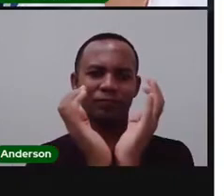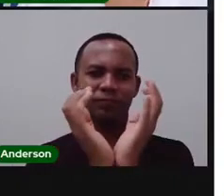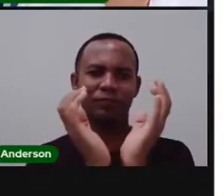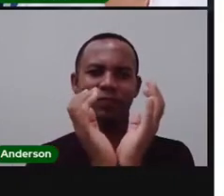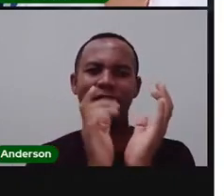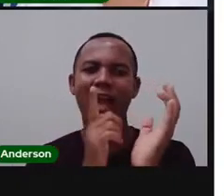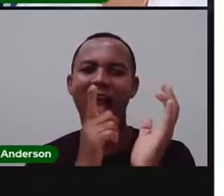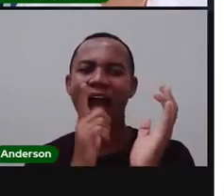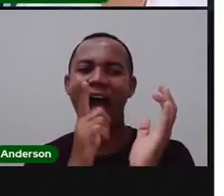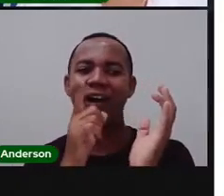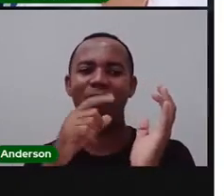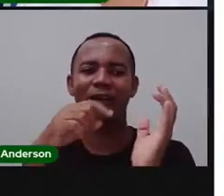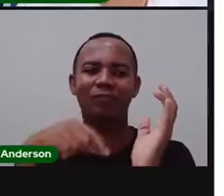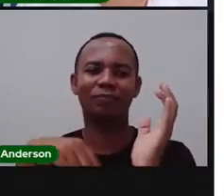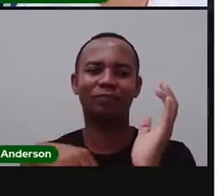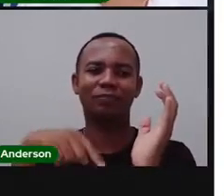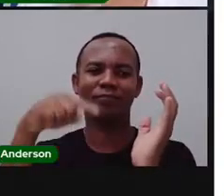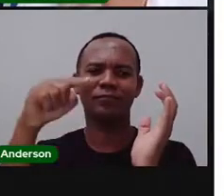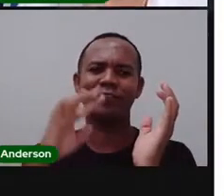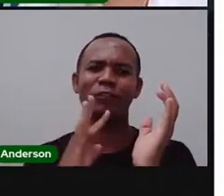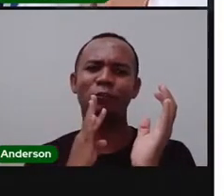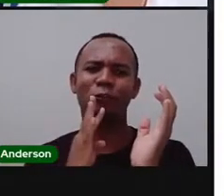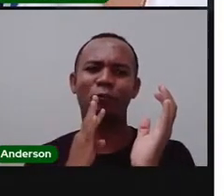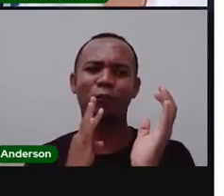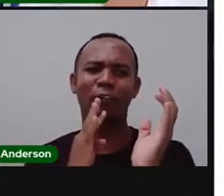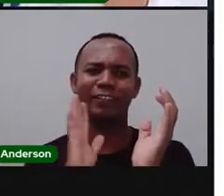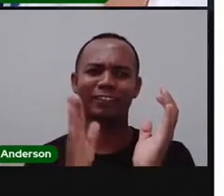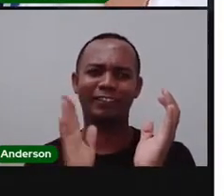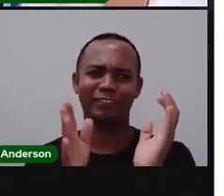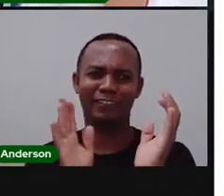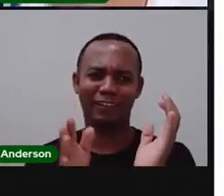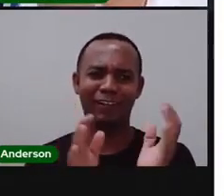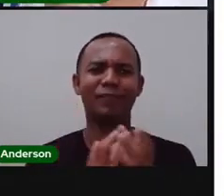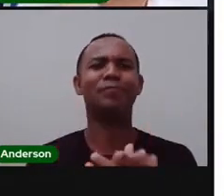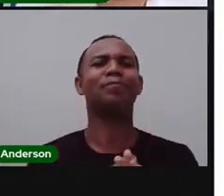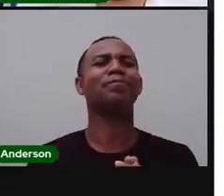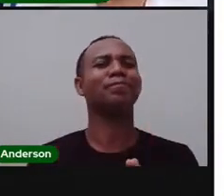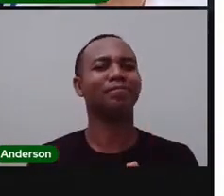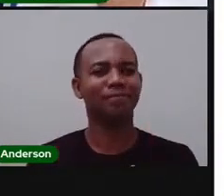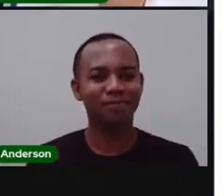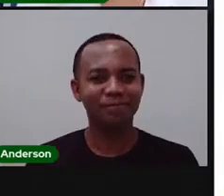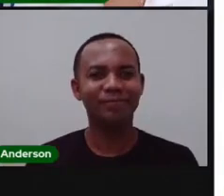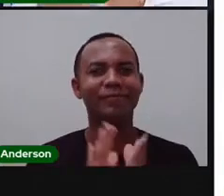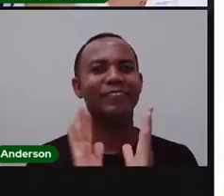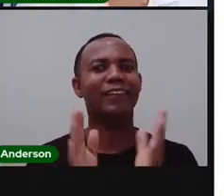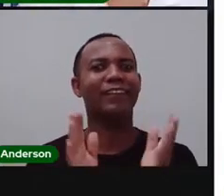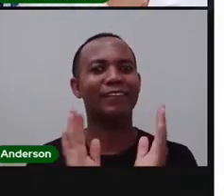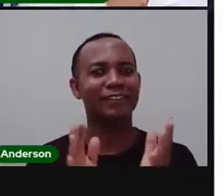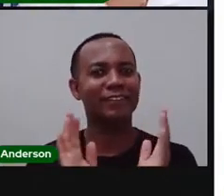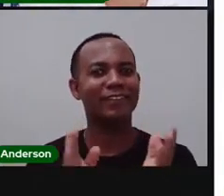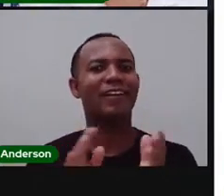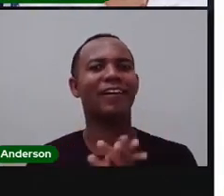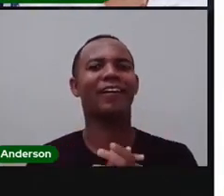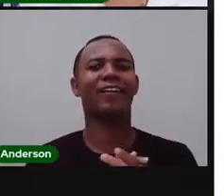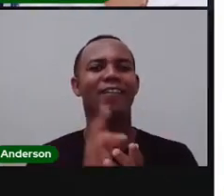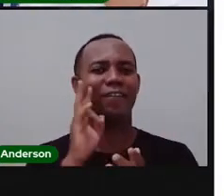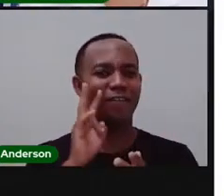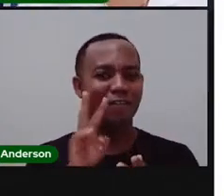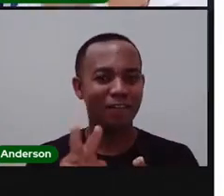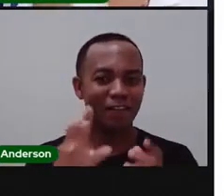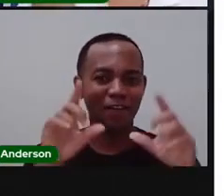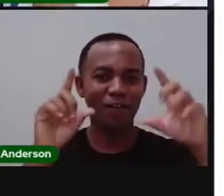Tomba. Quem nunca viu, deve conhecer, deve passar por perto para conhecer